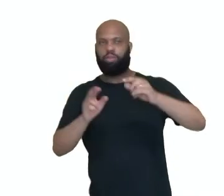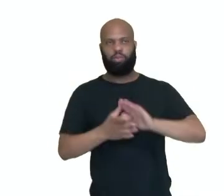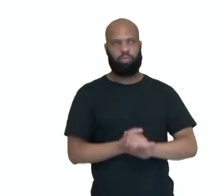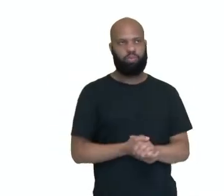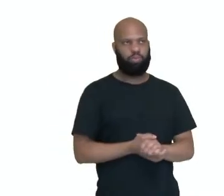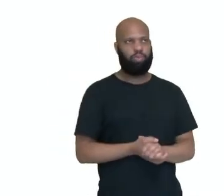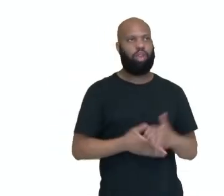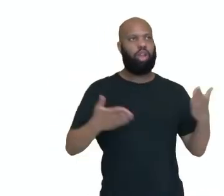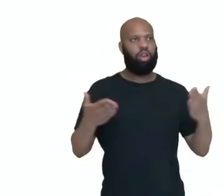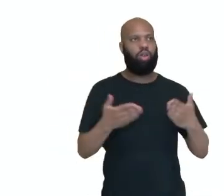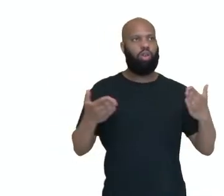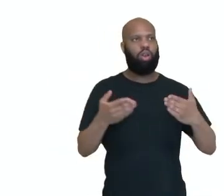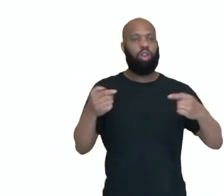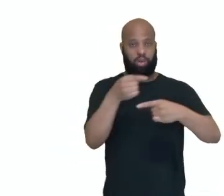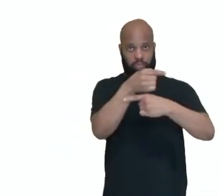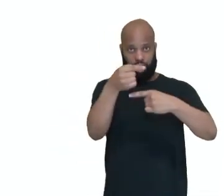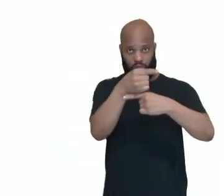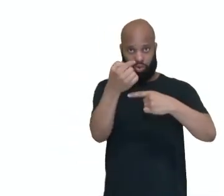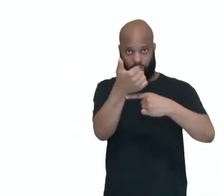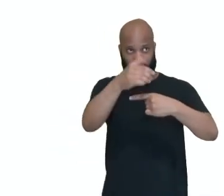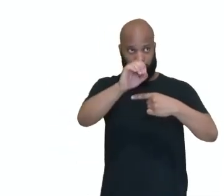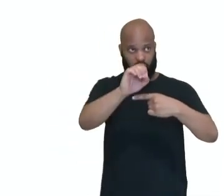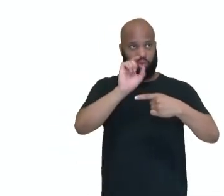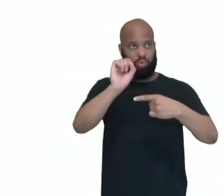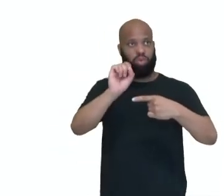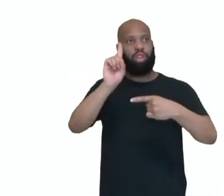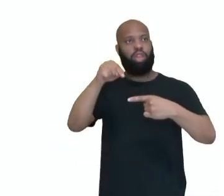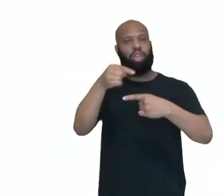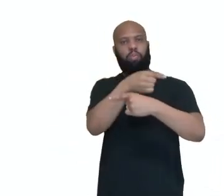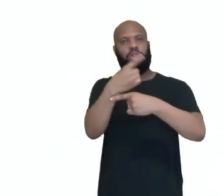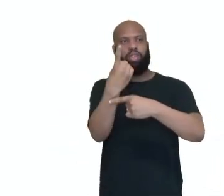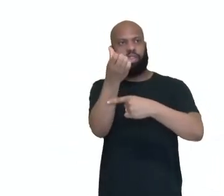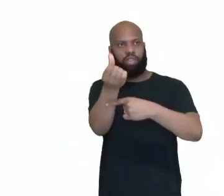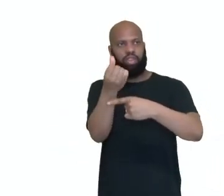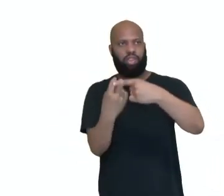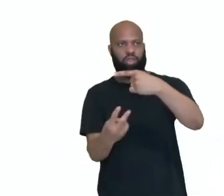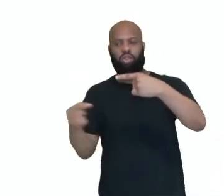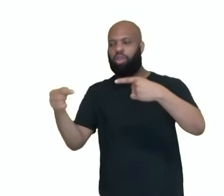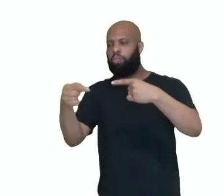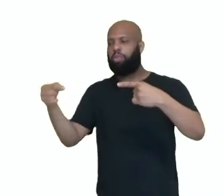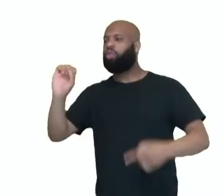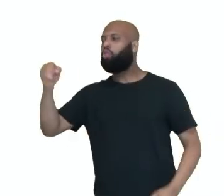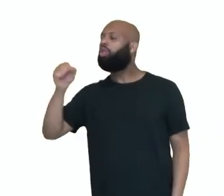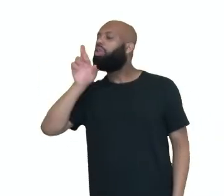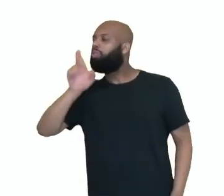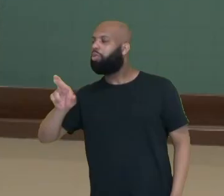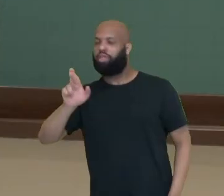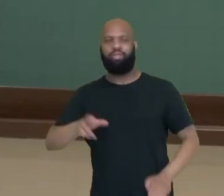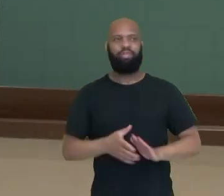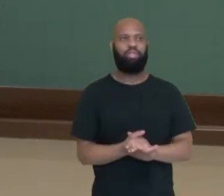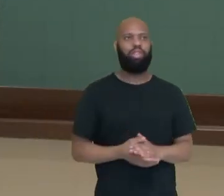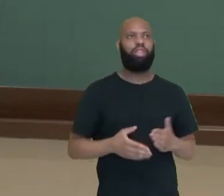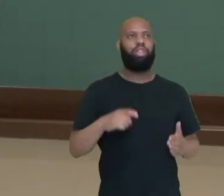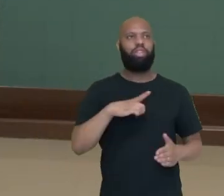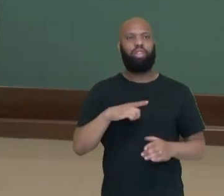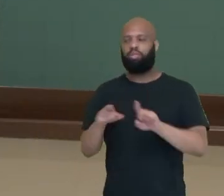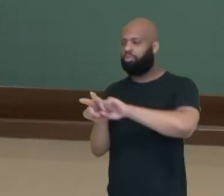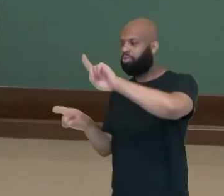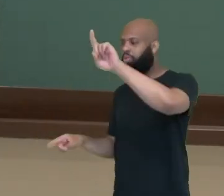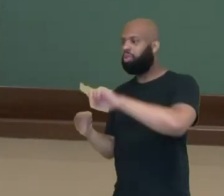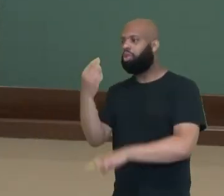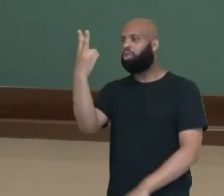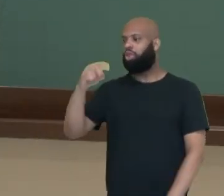2. Se eu utilizar o menos 10, eu vou ter menos 16 sobre 2, que dá menos 8. Então, eu tenho dois